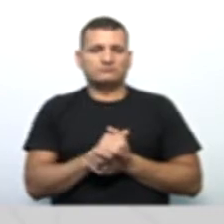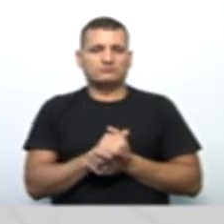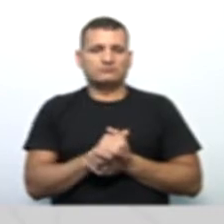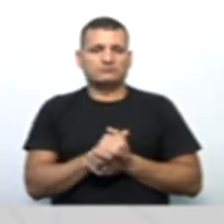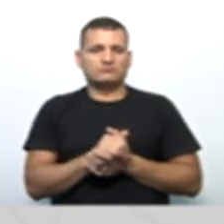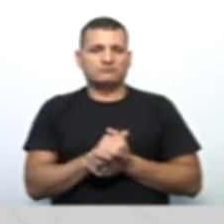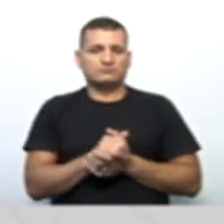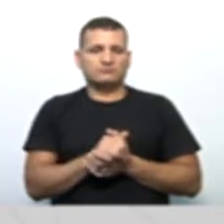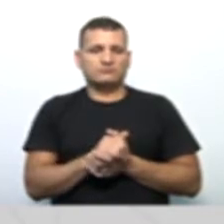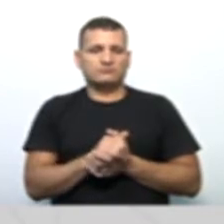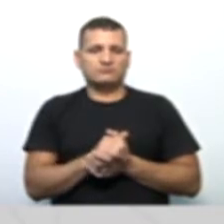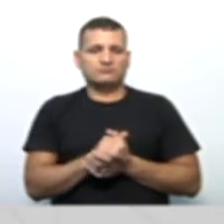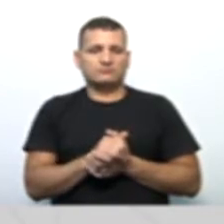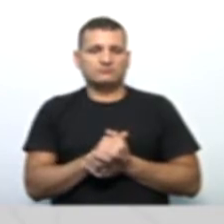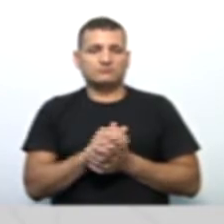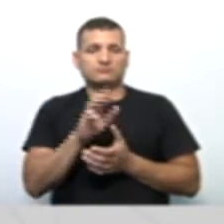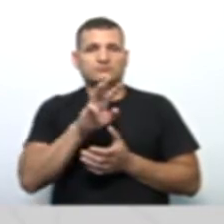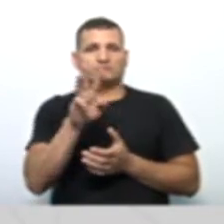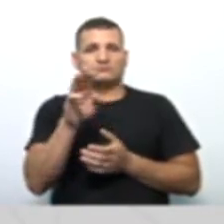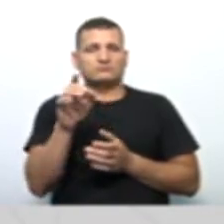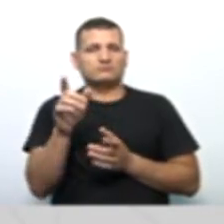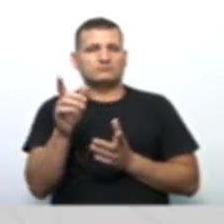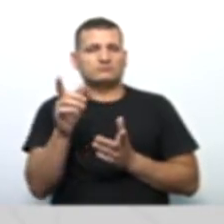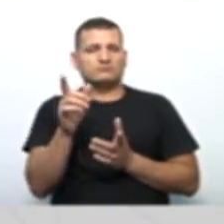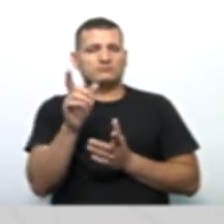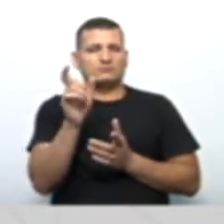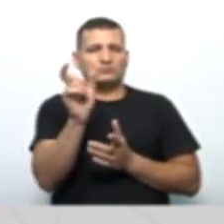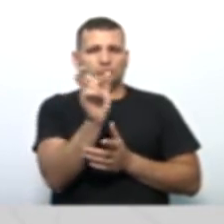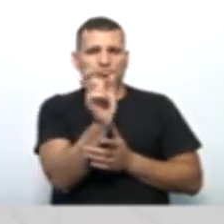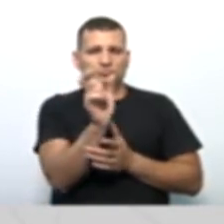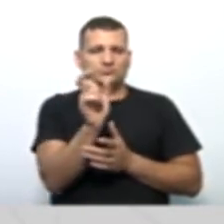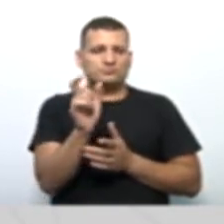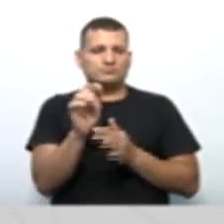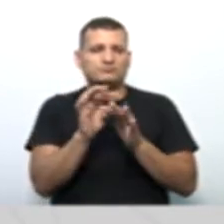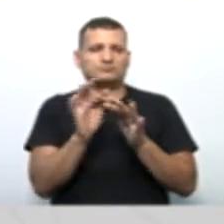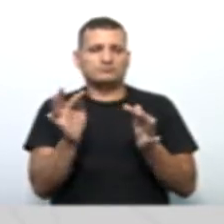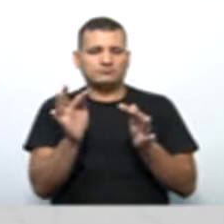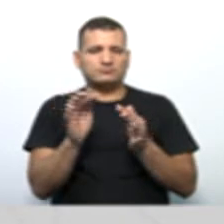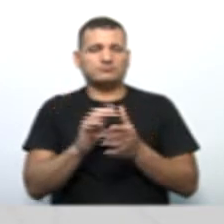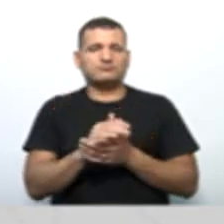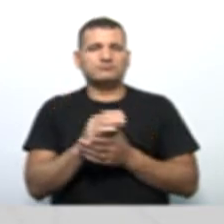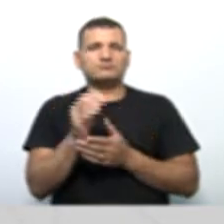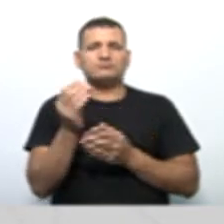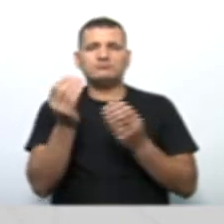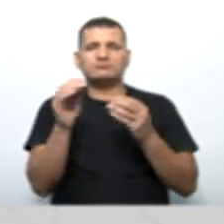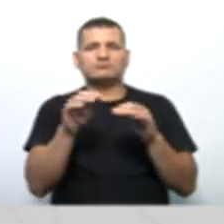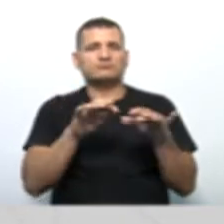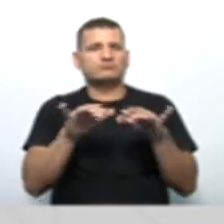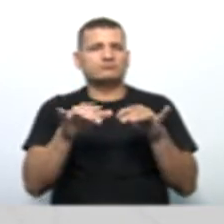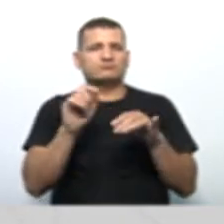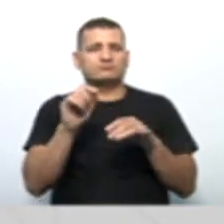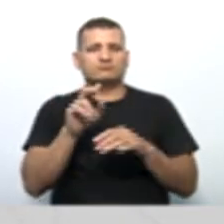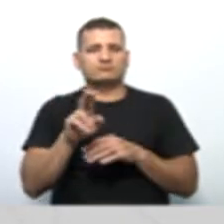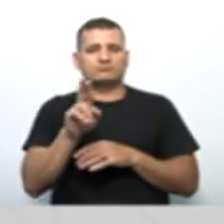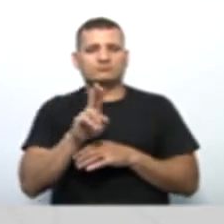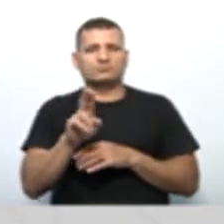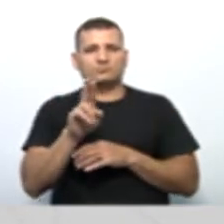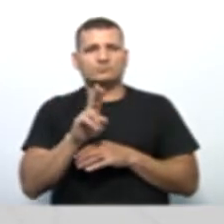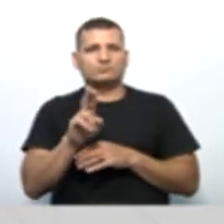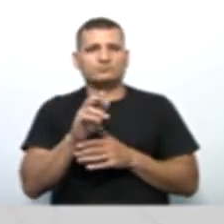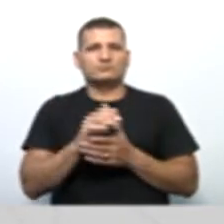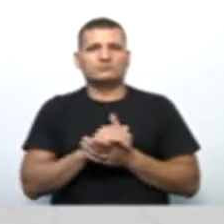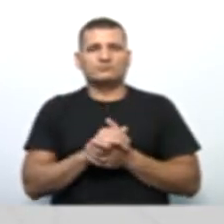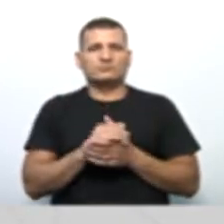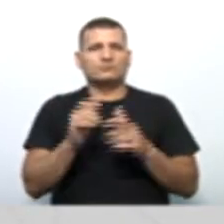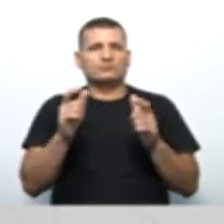tem um site de nozes se você coloca os botões vizinhos dentro do botão você vai escrever o que você vai usar né o bonde vai ser o